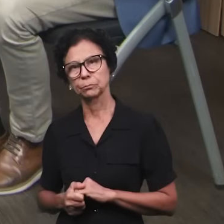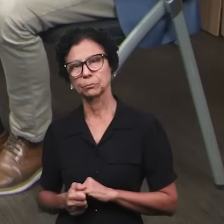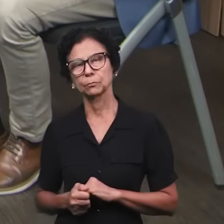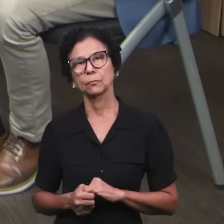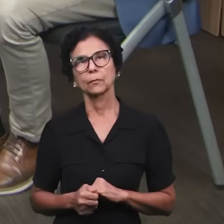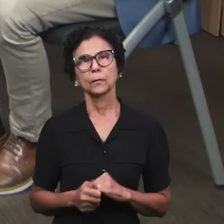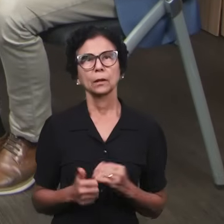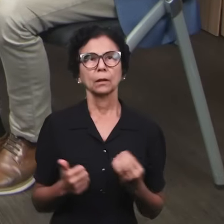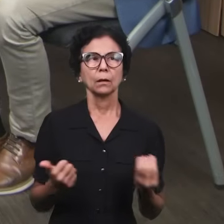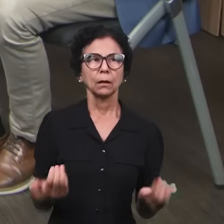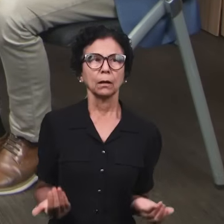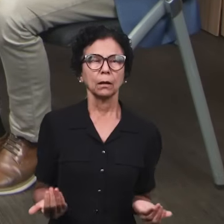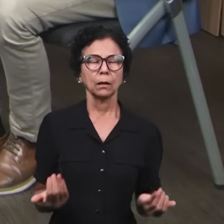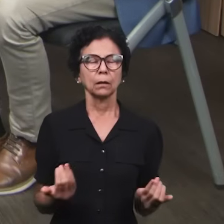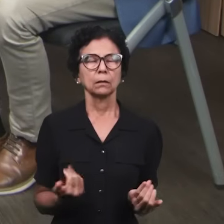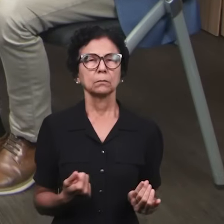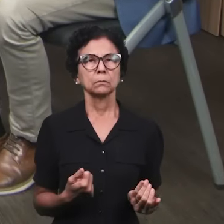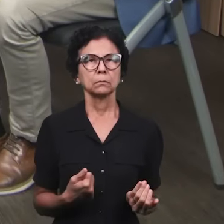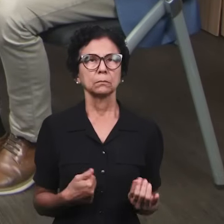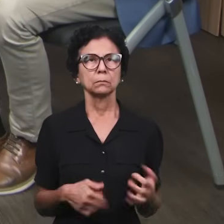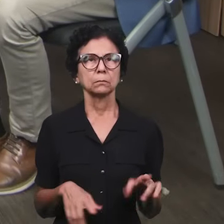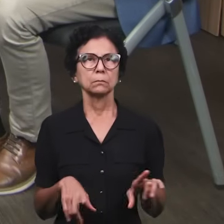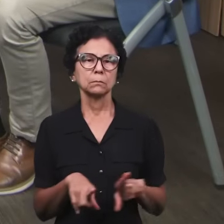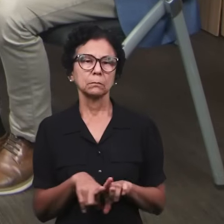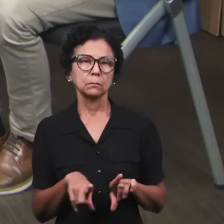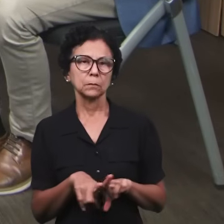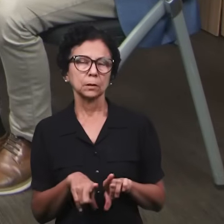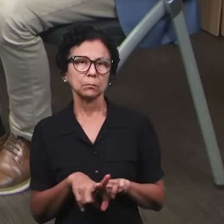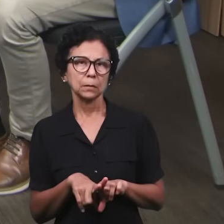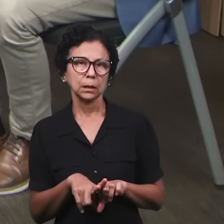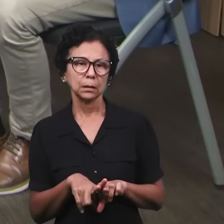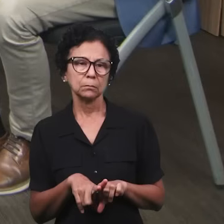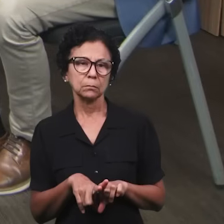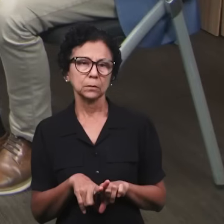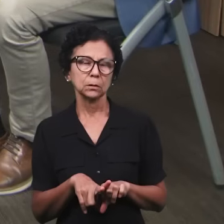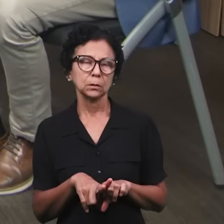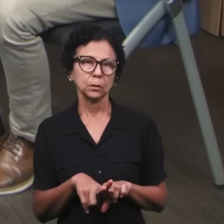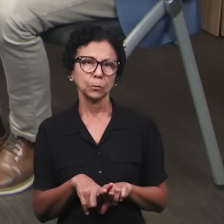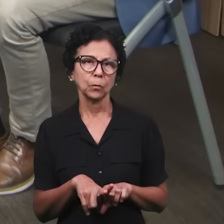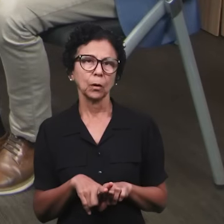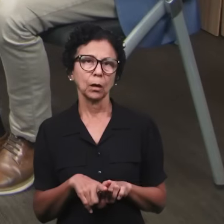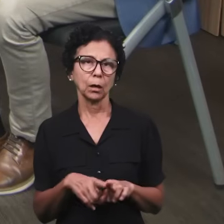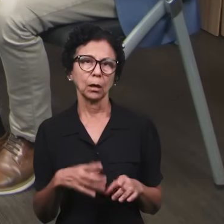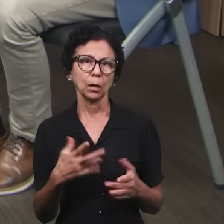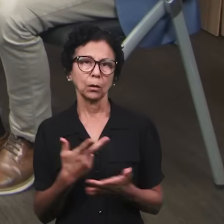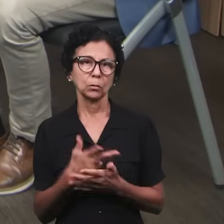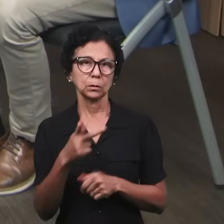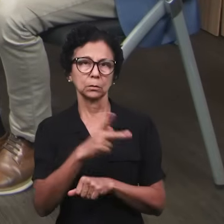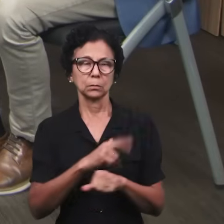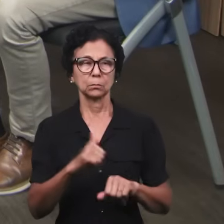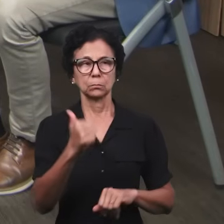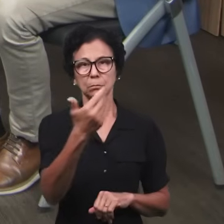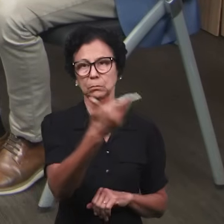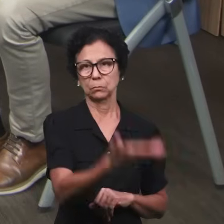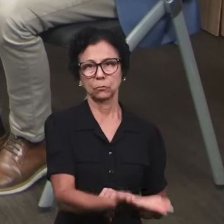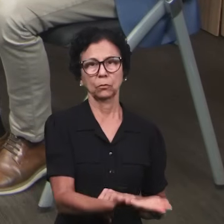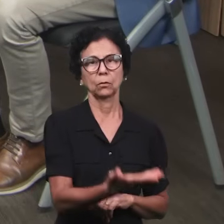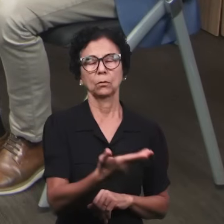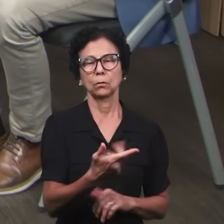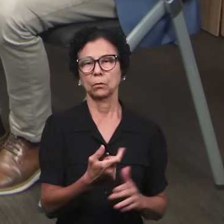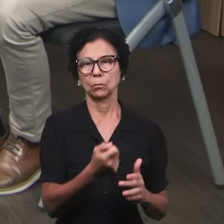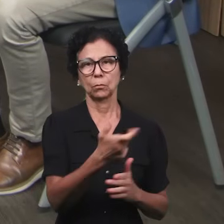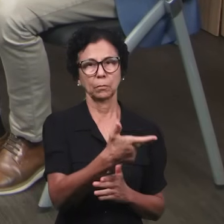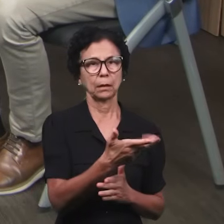mesma dinâmica, com uma ou outra adequação, acontece também no exterior, para quem quer ir morar no exterior, e